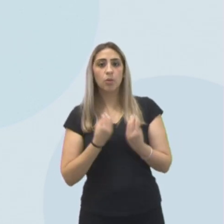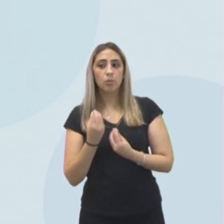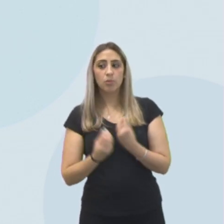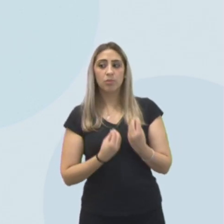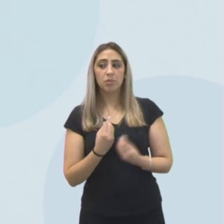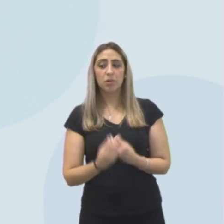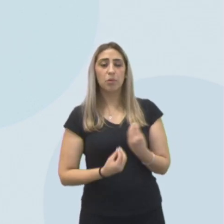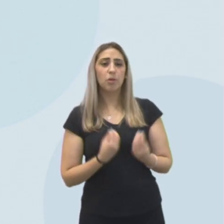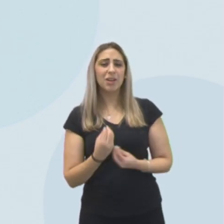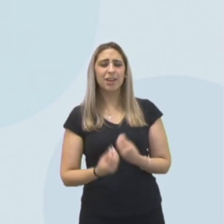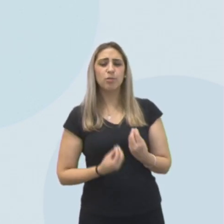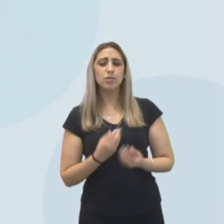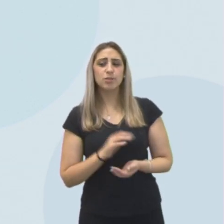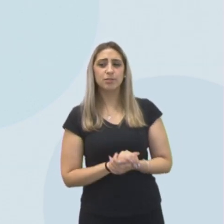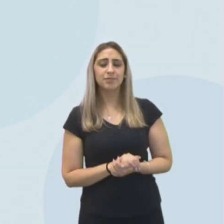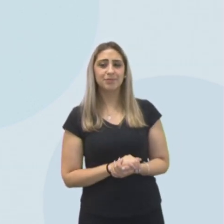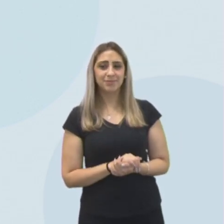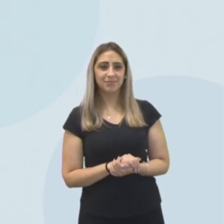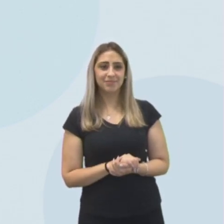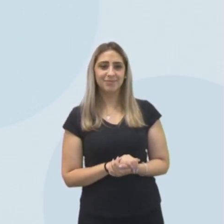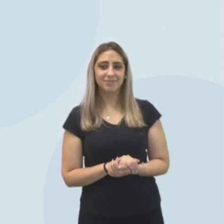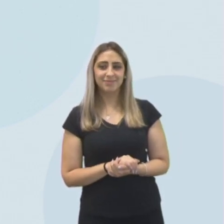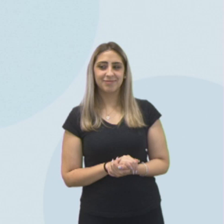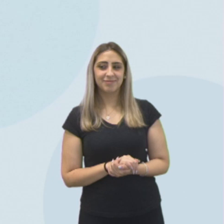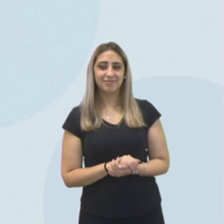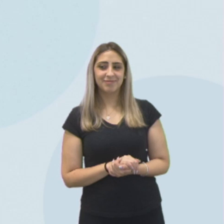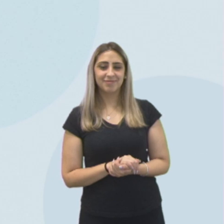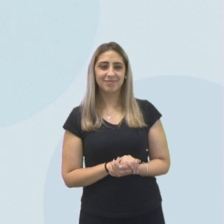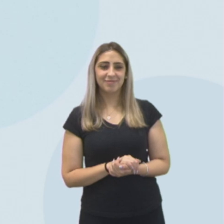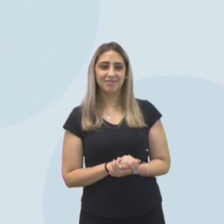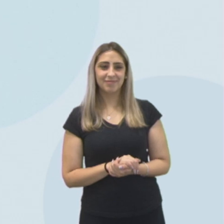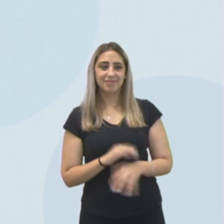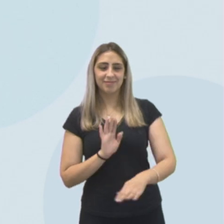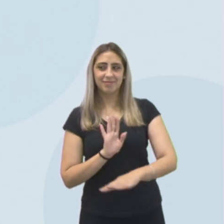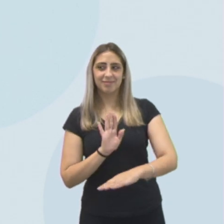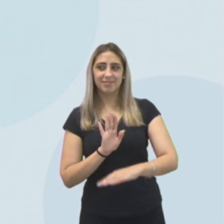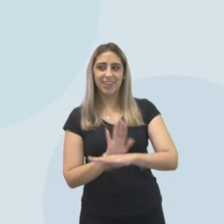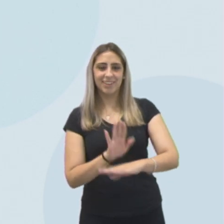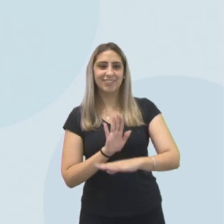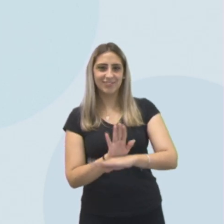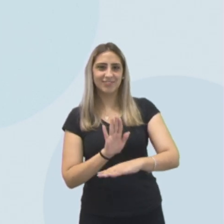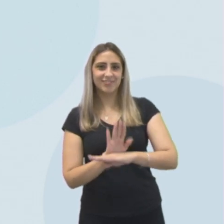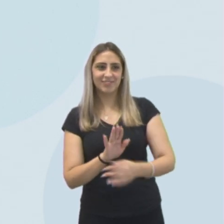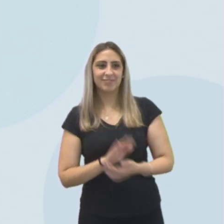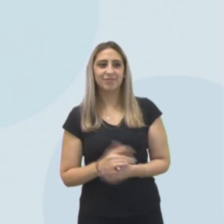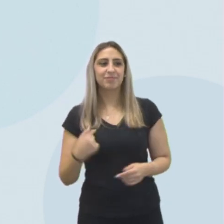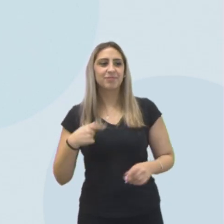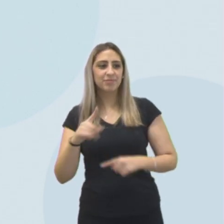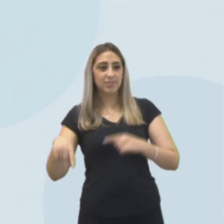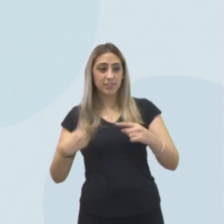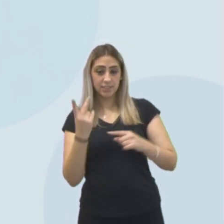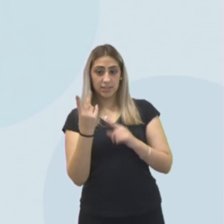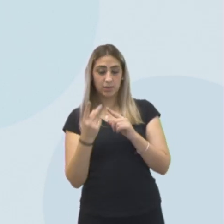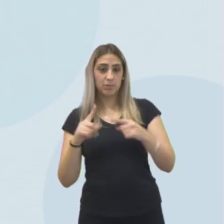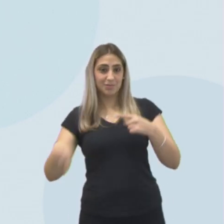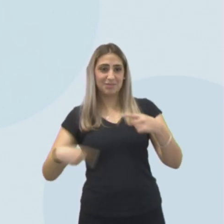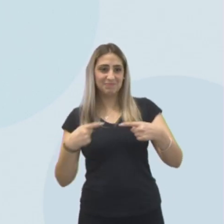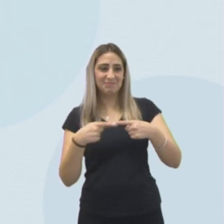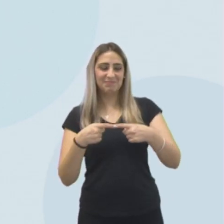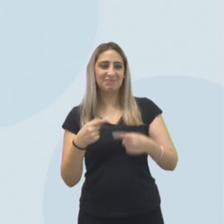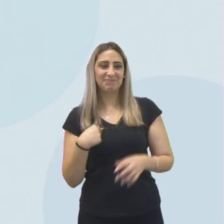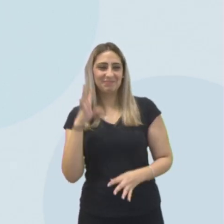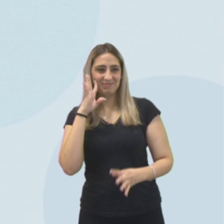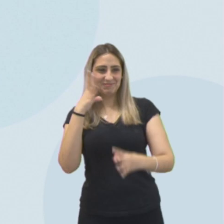muito precioso, muito importante, um recurso pedagógico, um recurso didático. O segundo objetivo é compreender